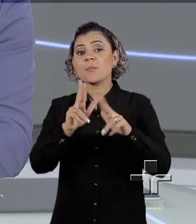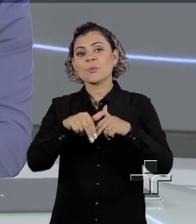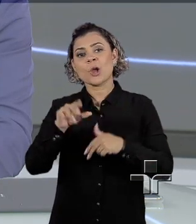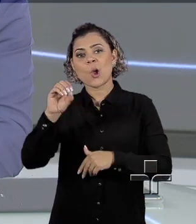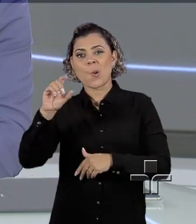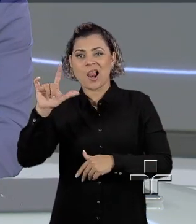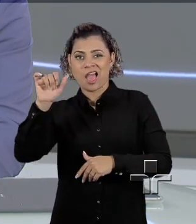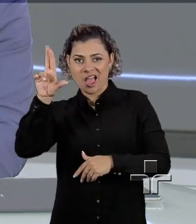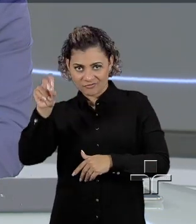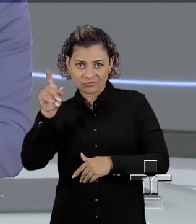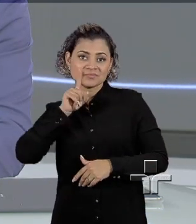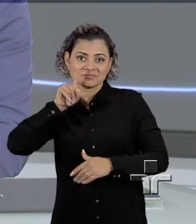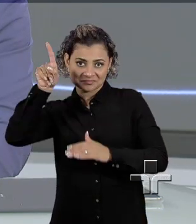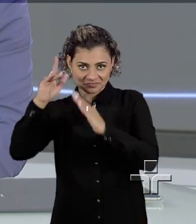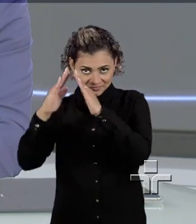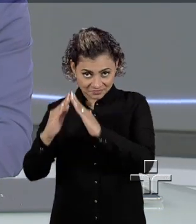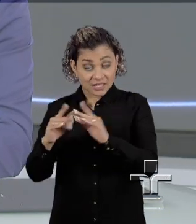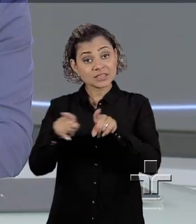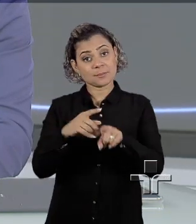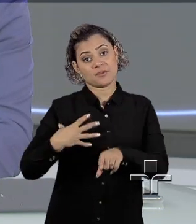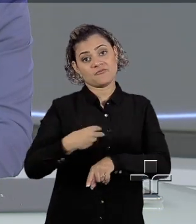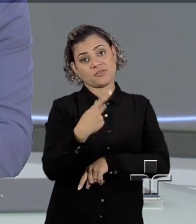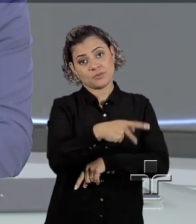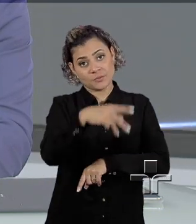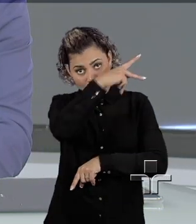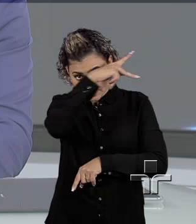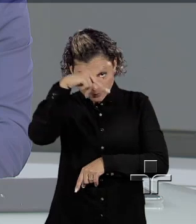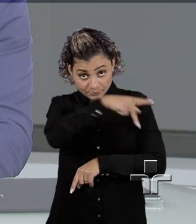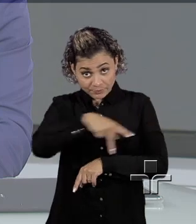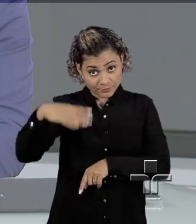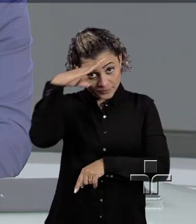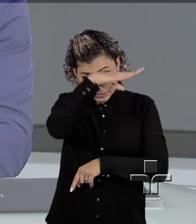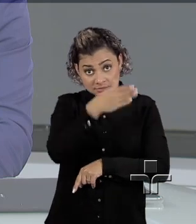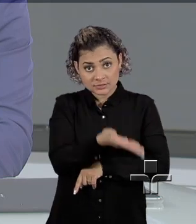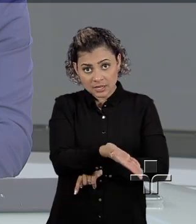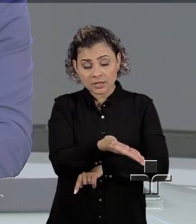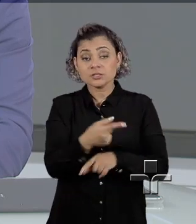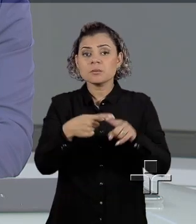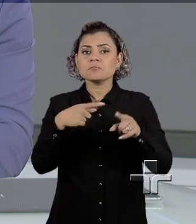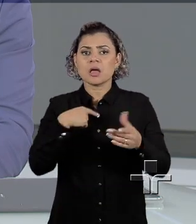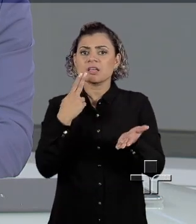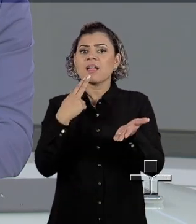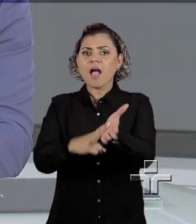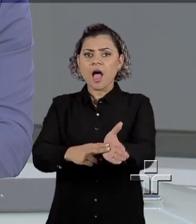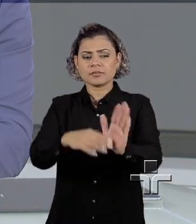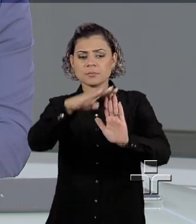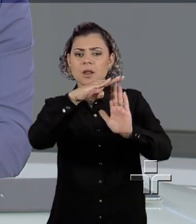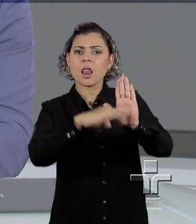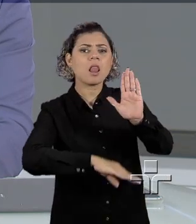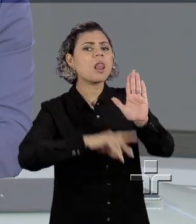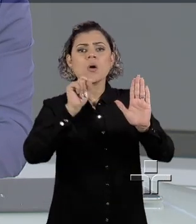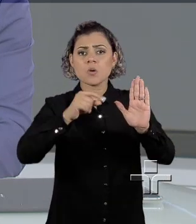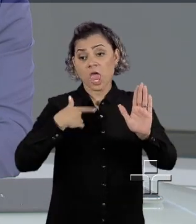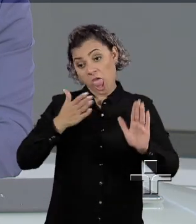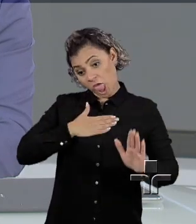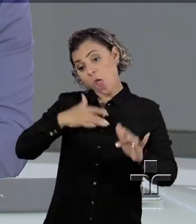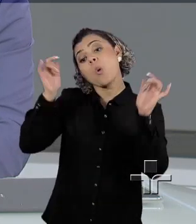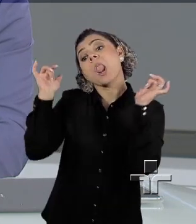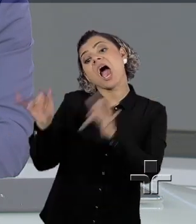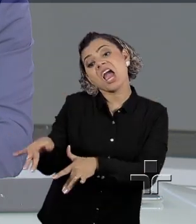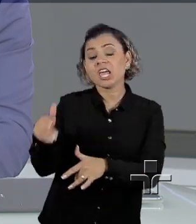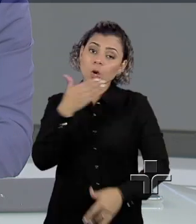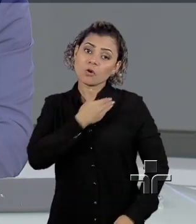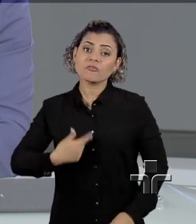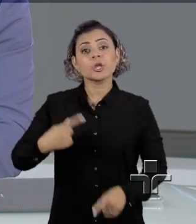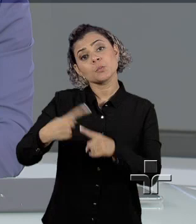de Carvalho e com os filhos do presidente. Em carta divulgada numa rede social, Santos Cruz disse que deixou o governo por